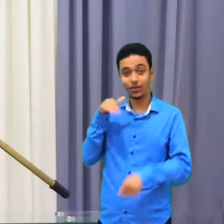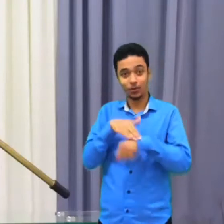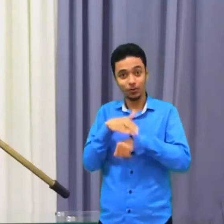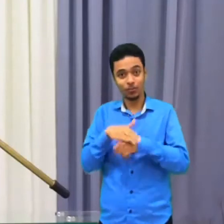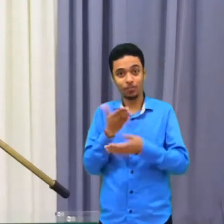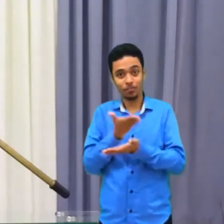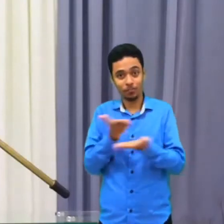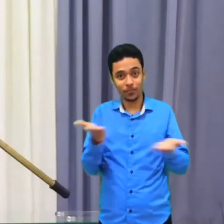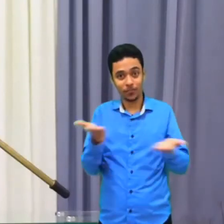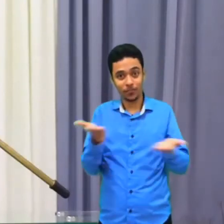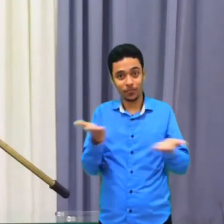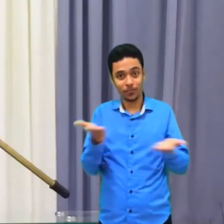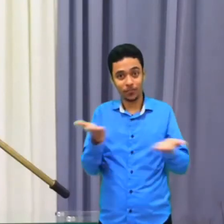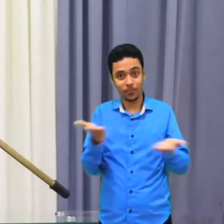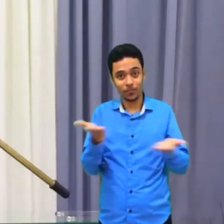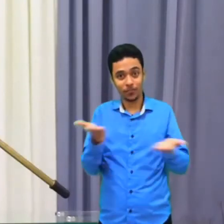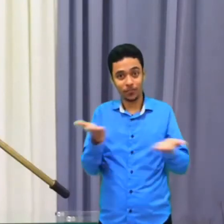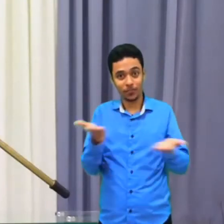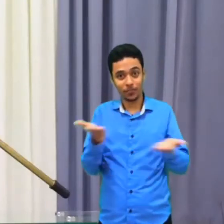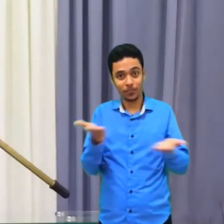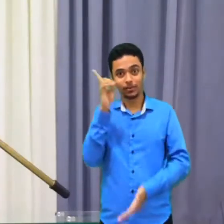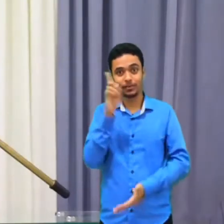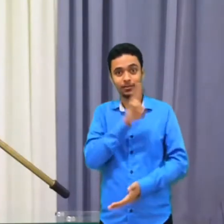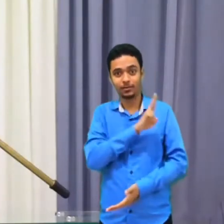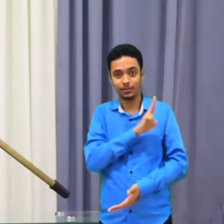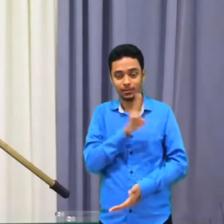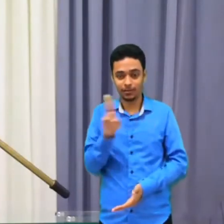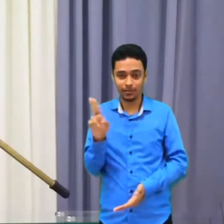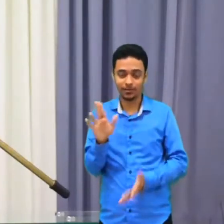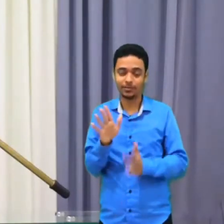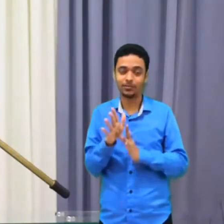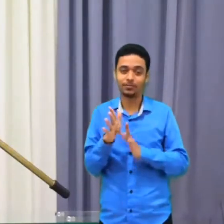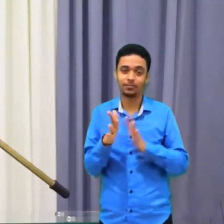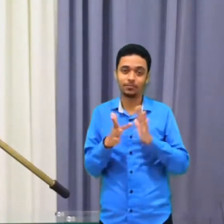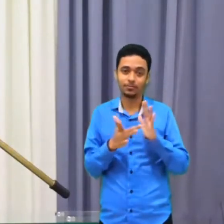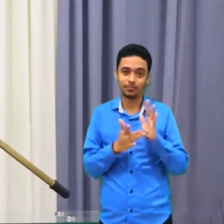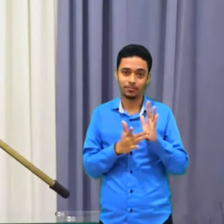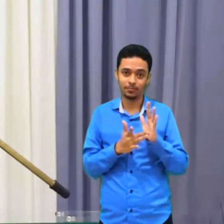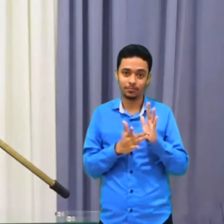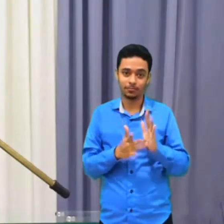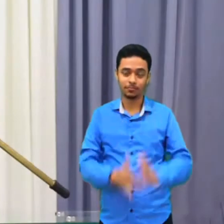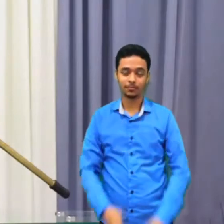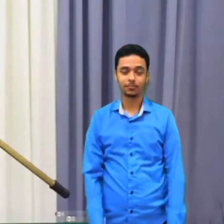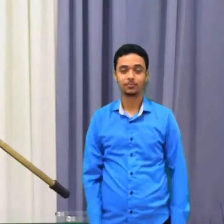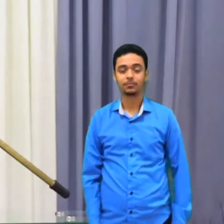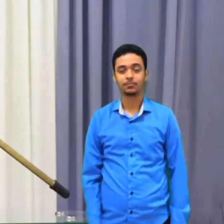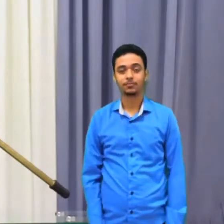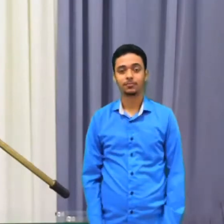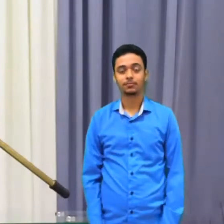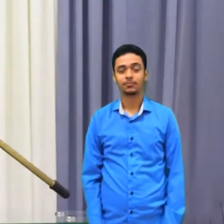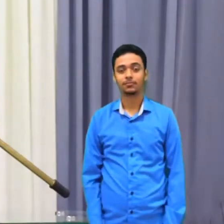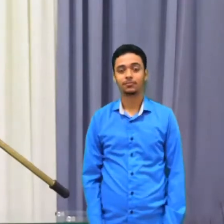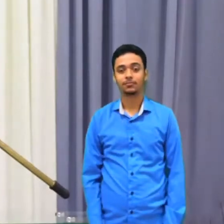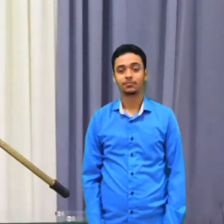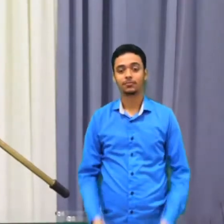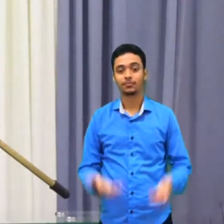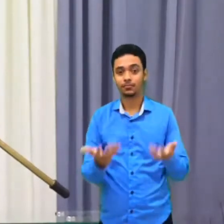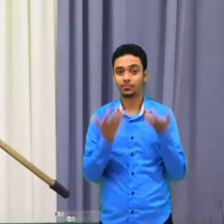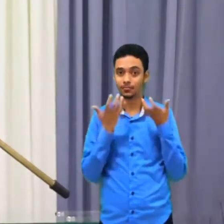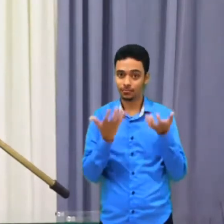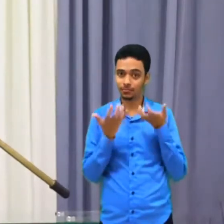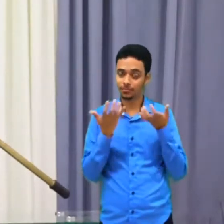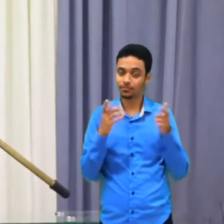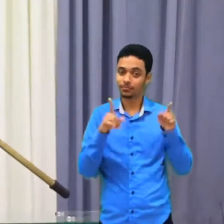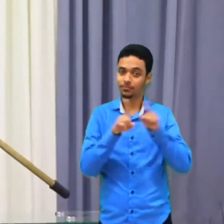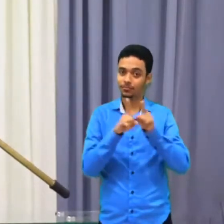Dizer-lhes uma palavra de Deus em o nome de Jesus. Quero me